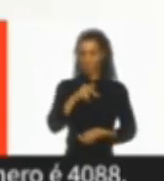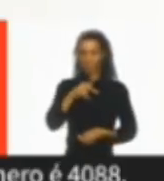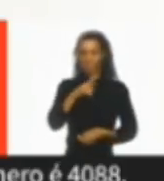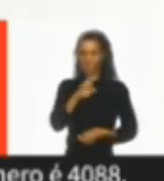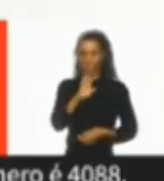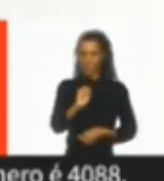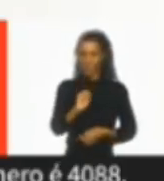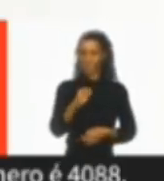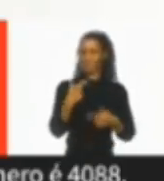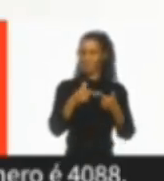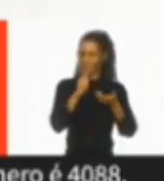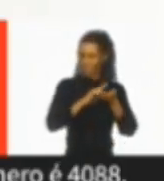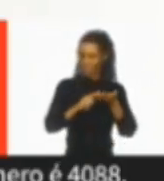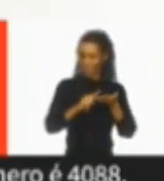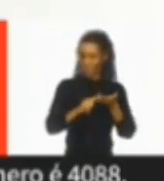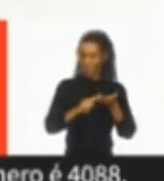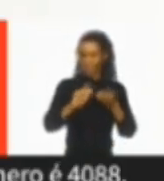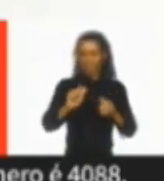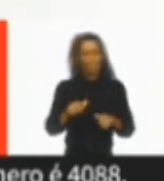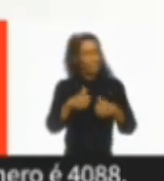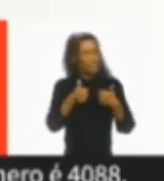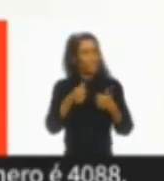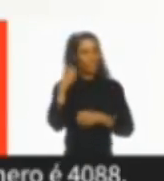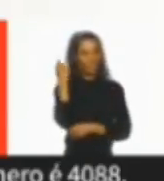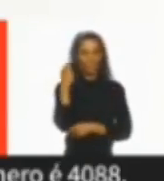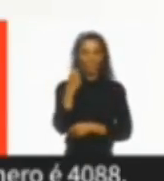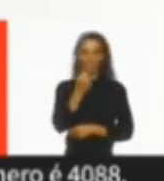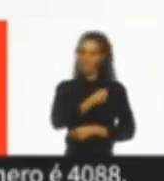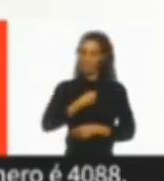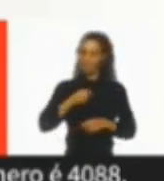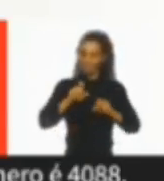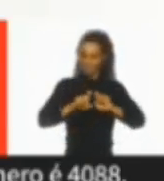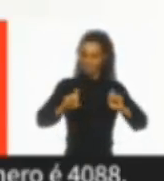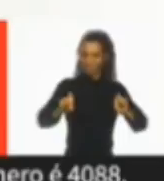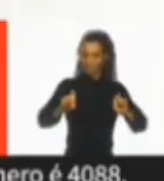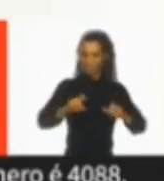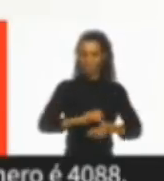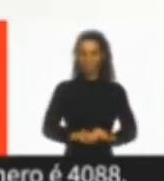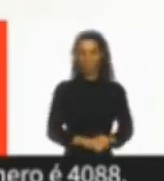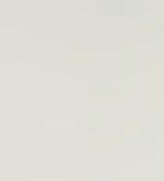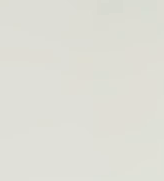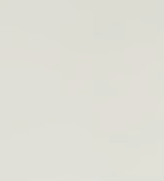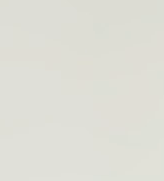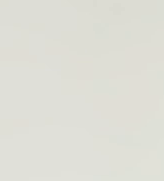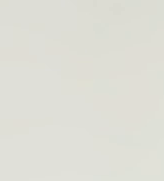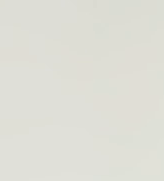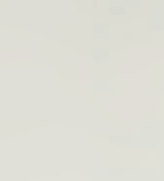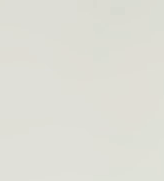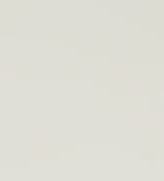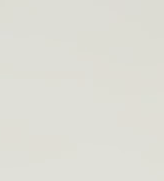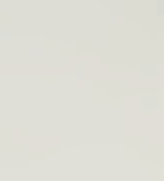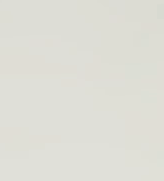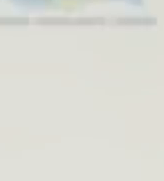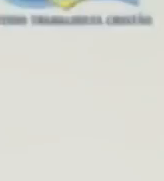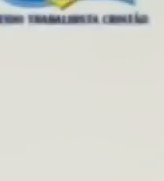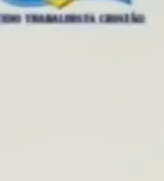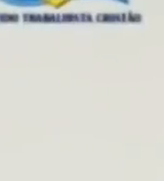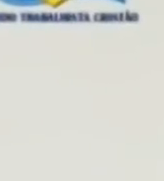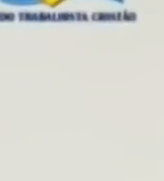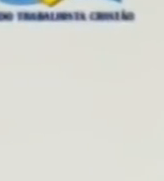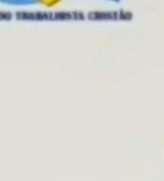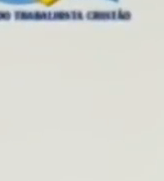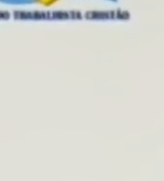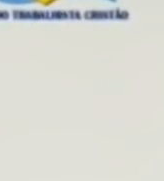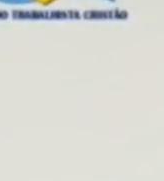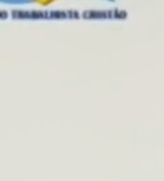professor Pérez, ficha limpa, desperta Rio Grande. Conte comigo, meu número é 4088. Vote nos deputados